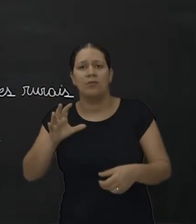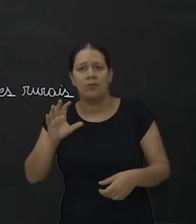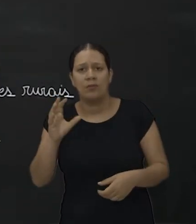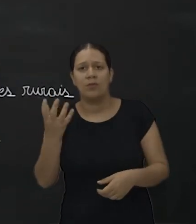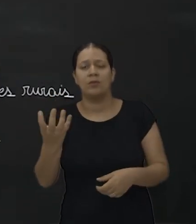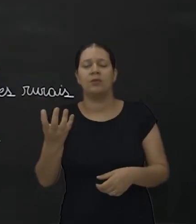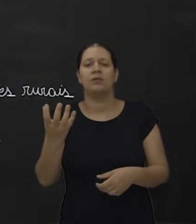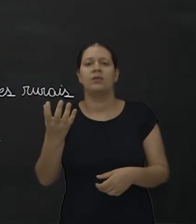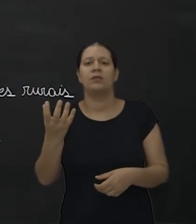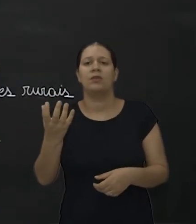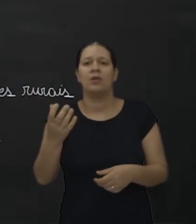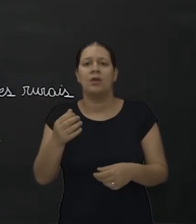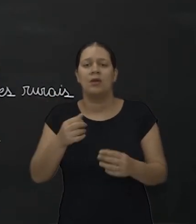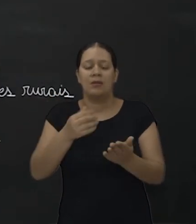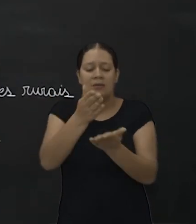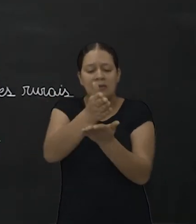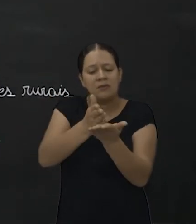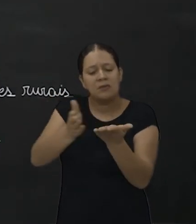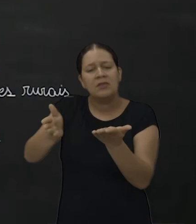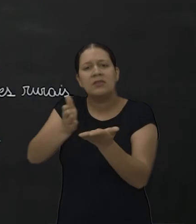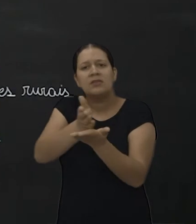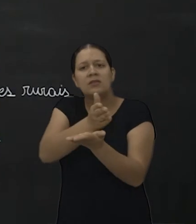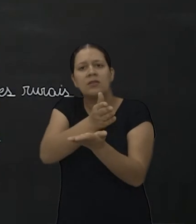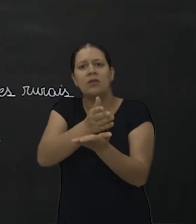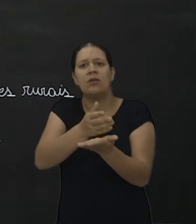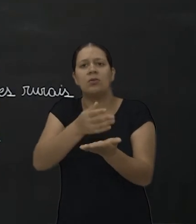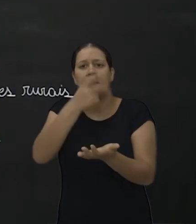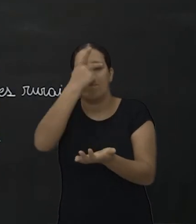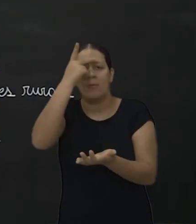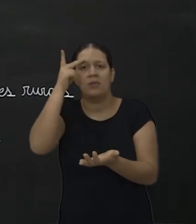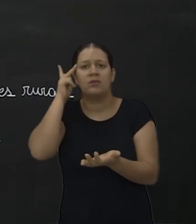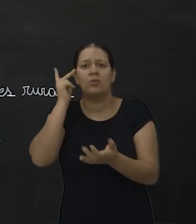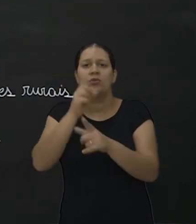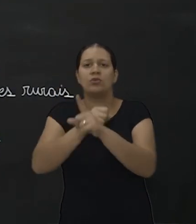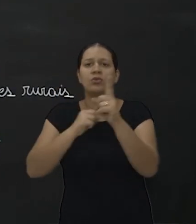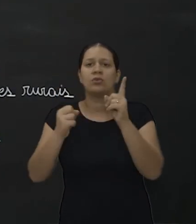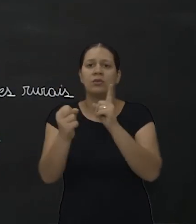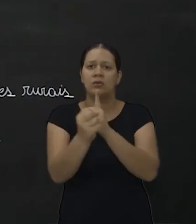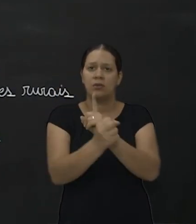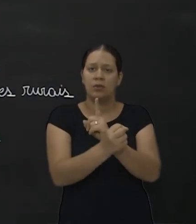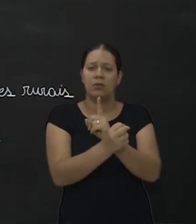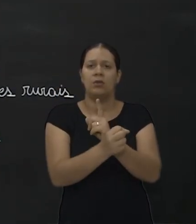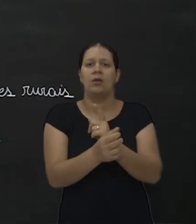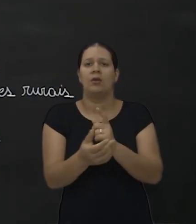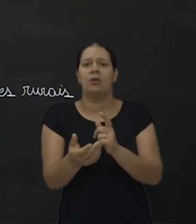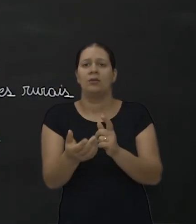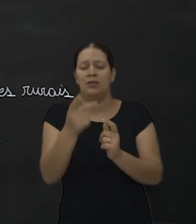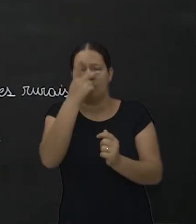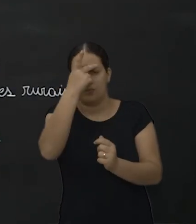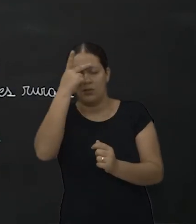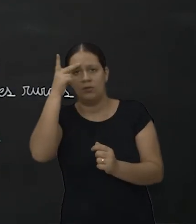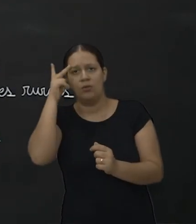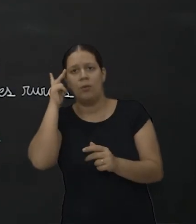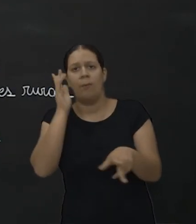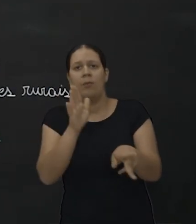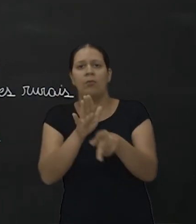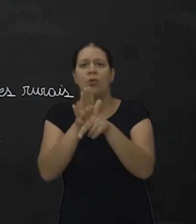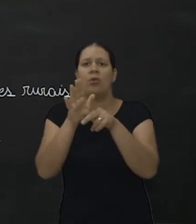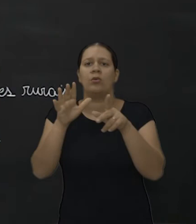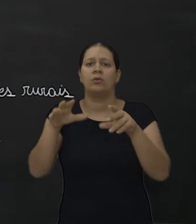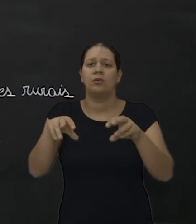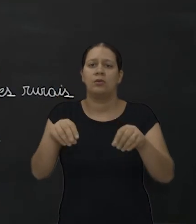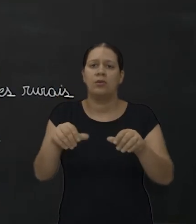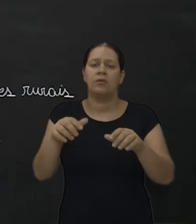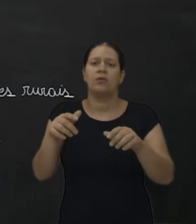uma grande divisão em nossa sociedade entre os senhores, ou seja, os donos dessas grandes propriedades,